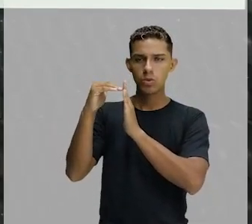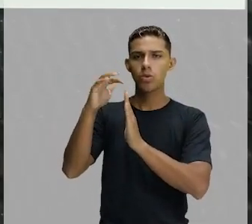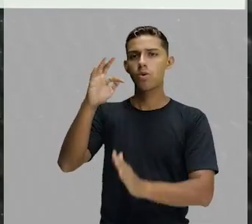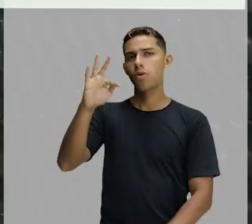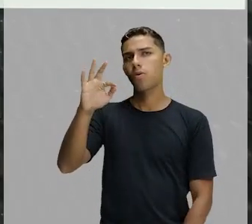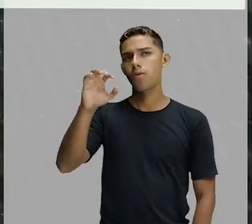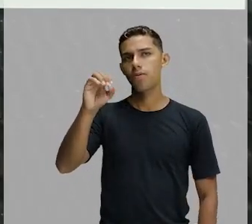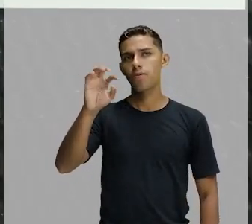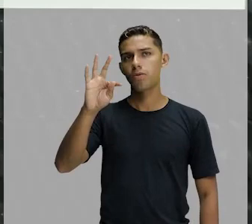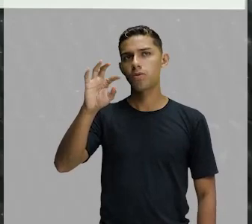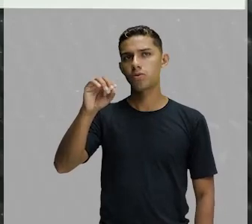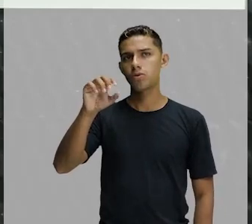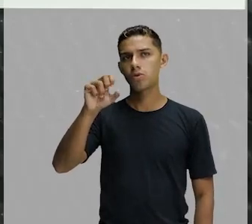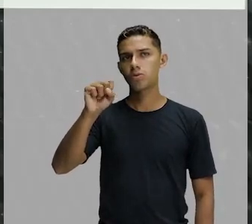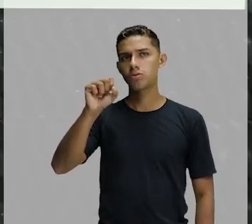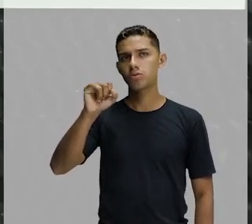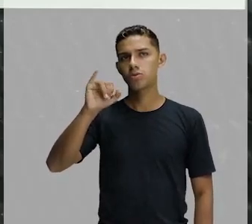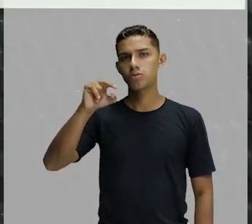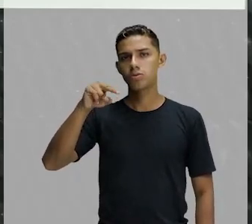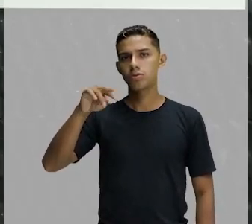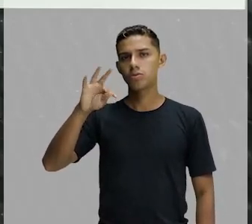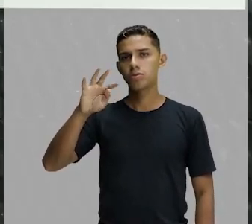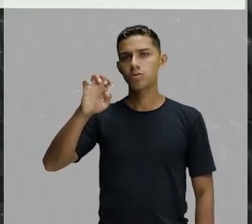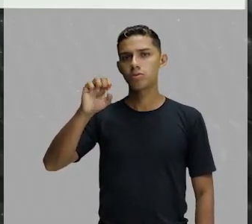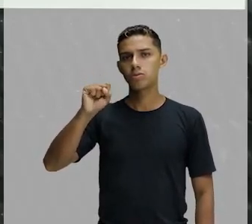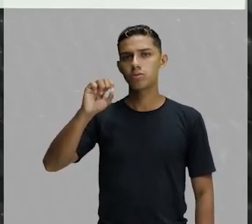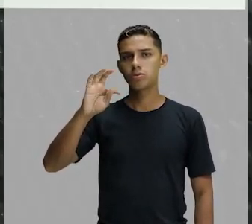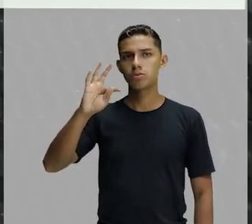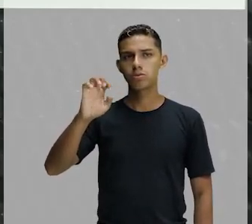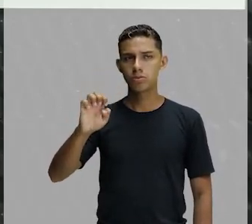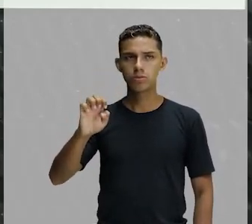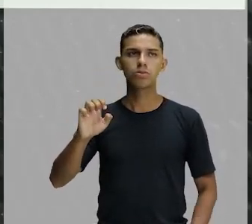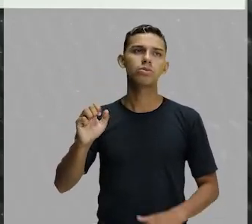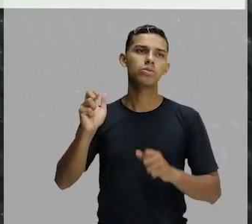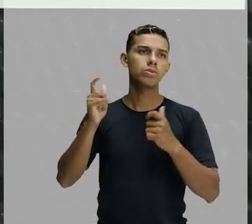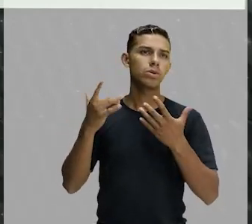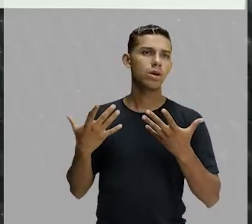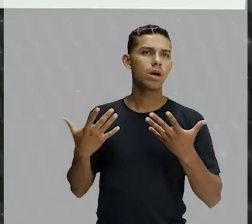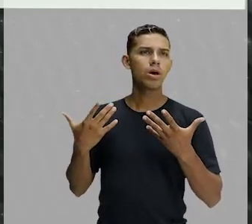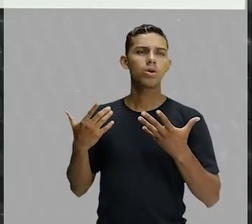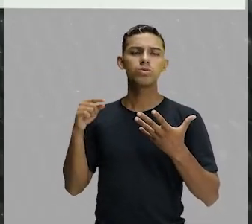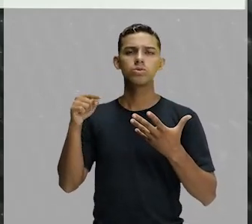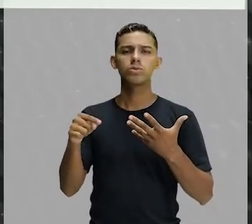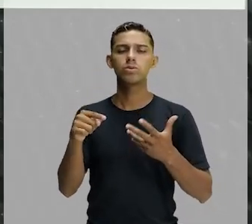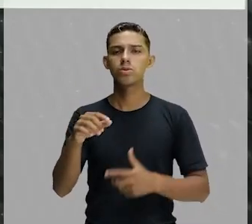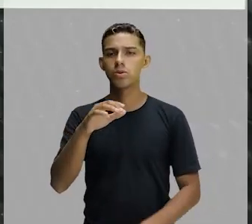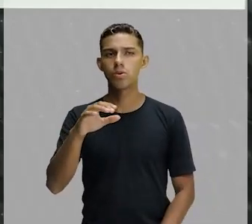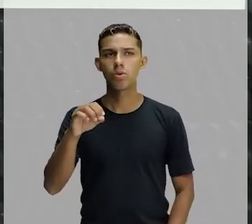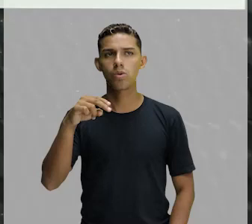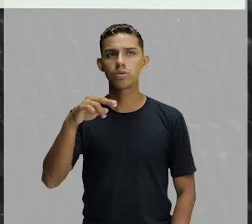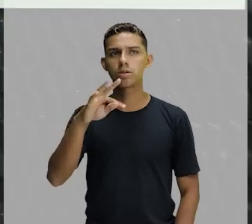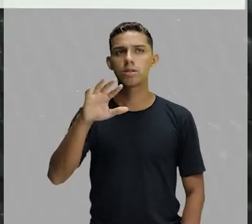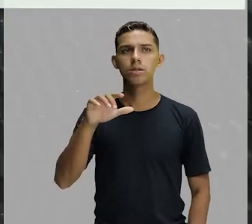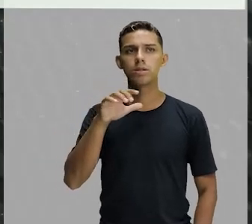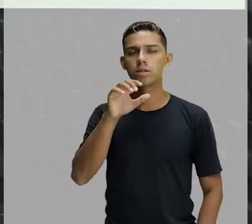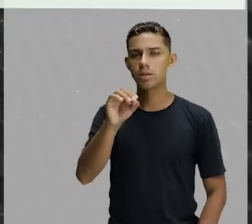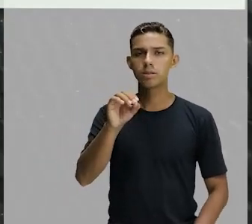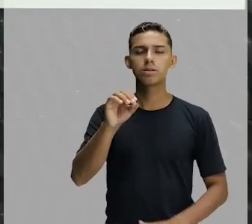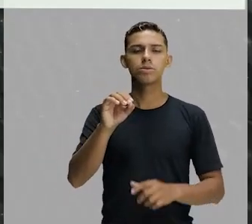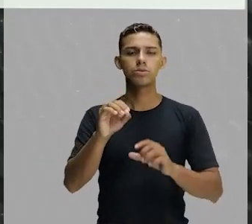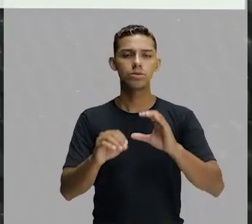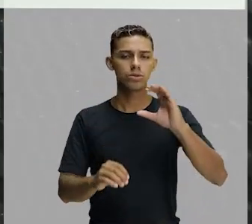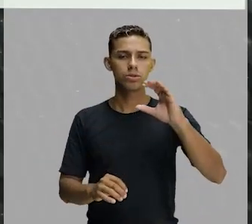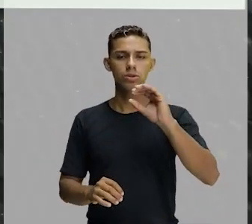fotossintético ou a diminuição desse processo? O primeiro fator seria a concentração de gás carbônico na